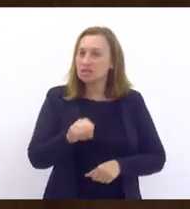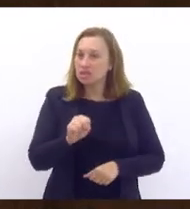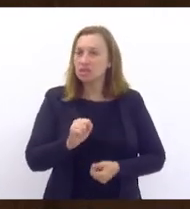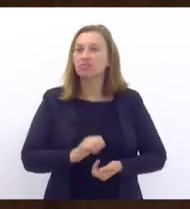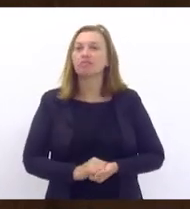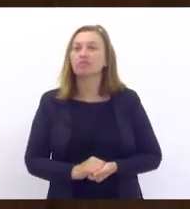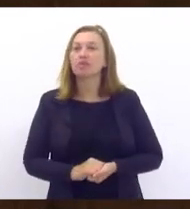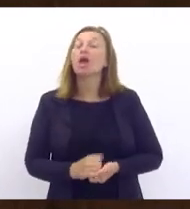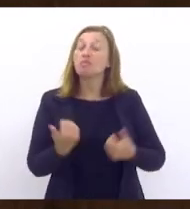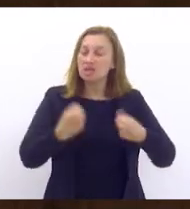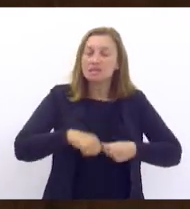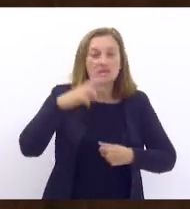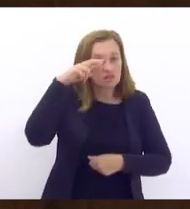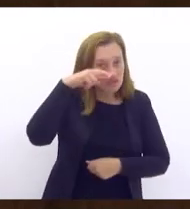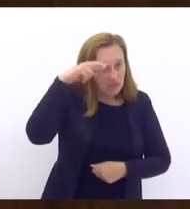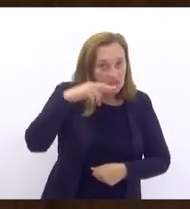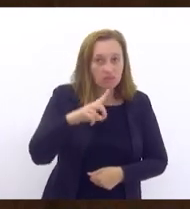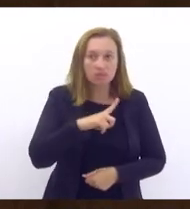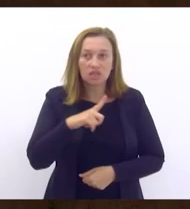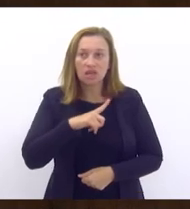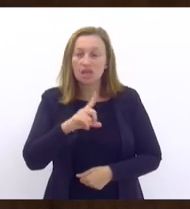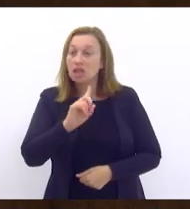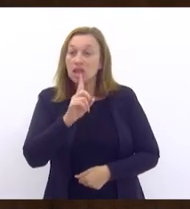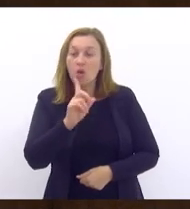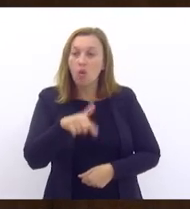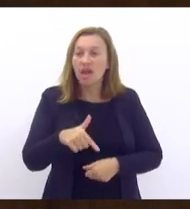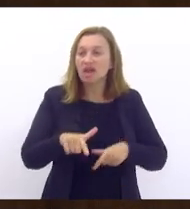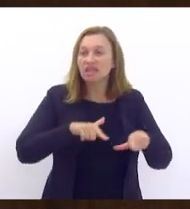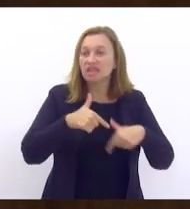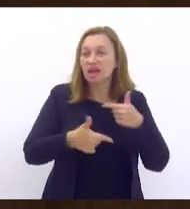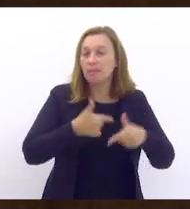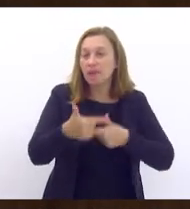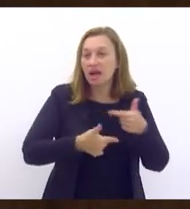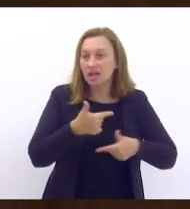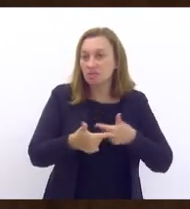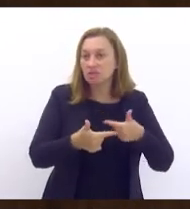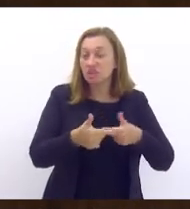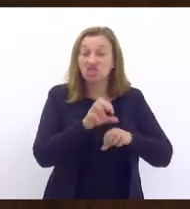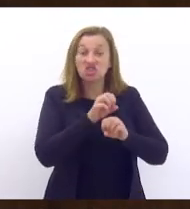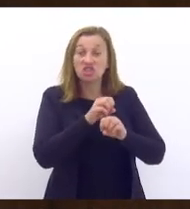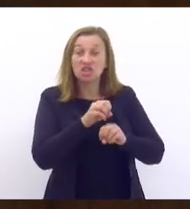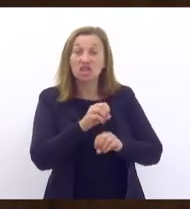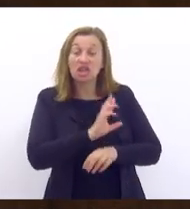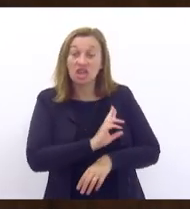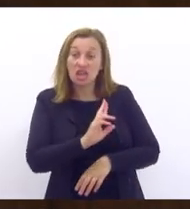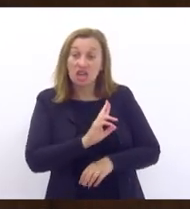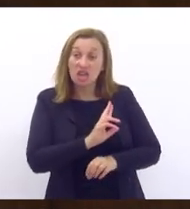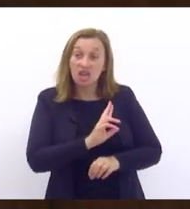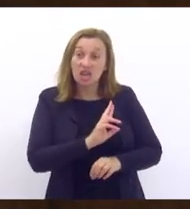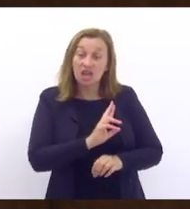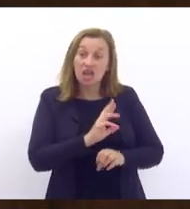tem que ter fiscalização, não é trabalho de catequização, mas